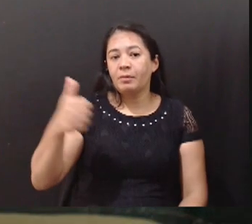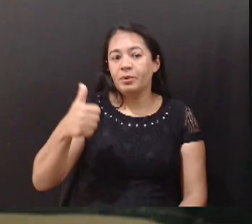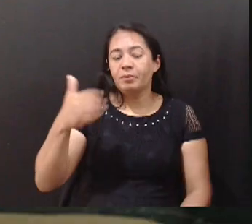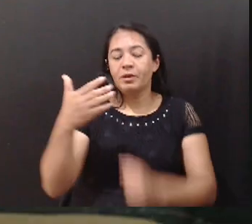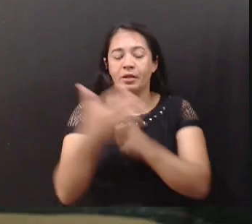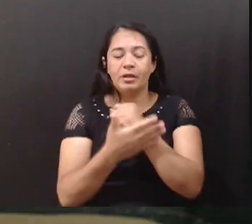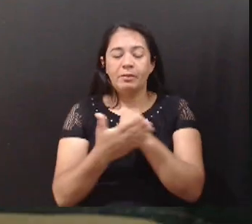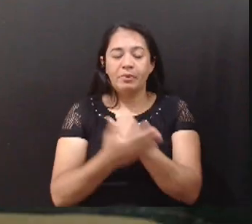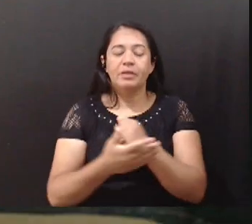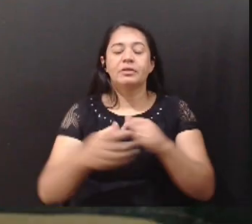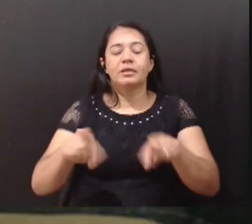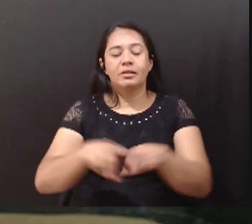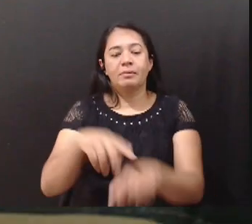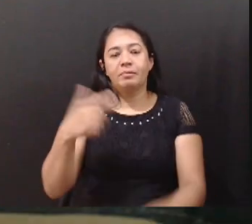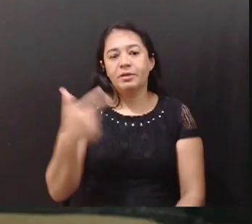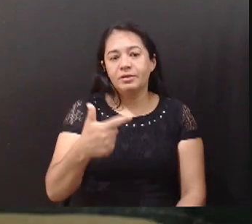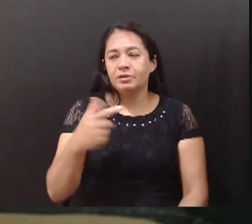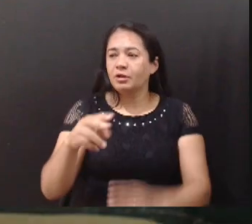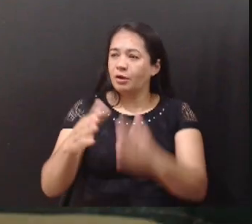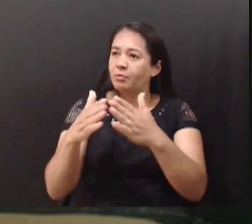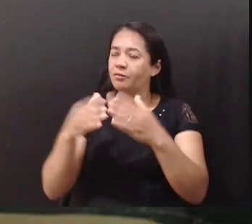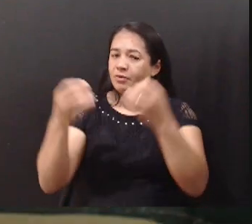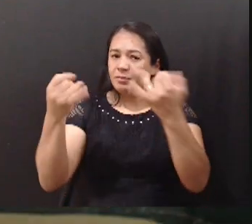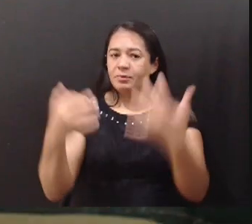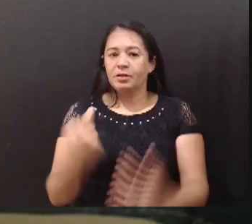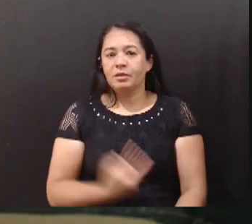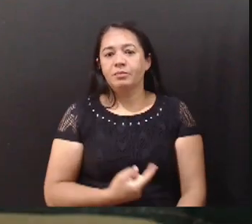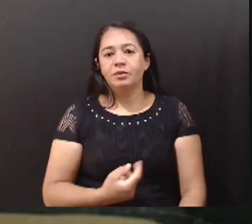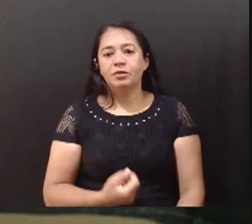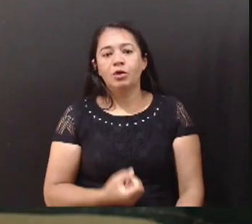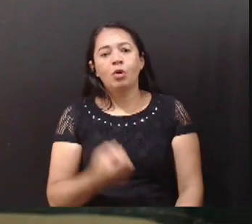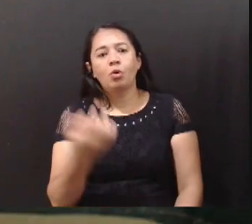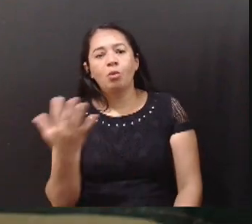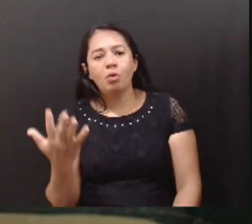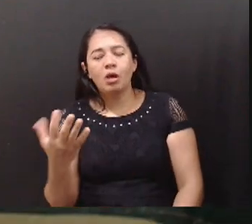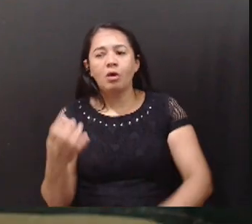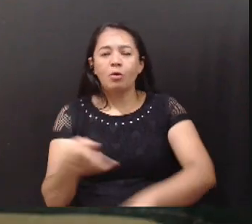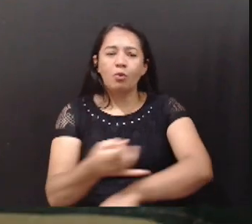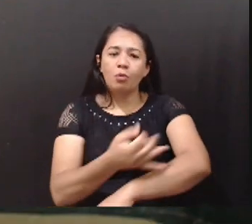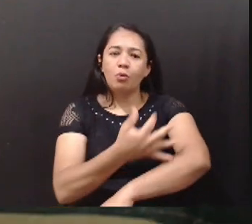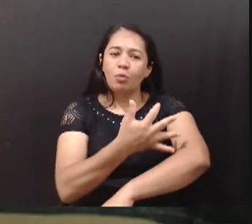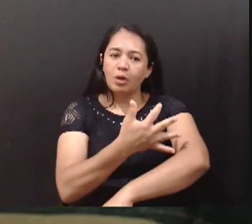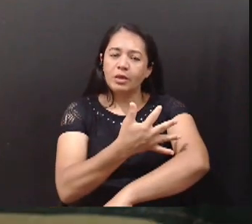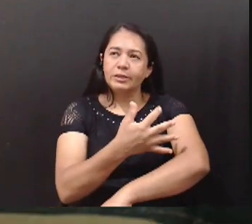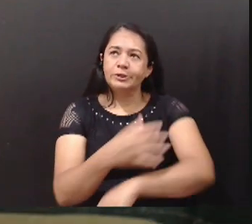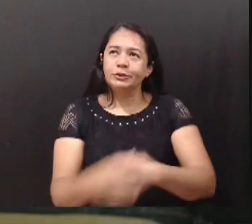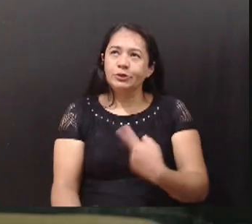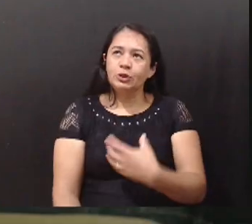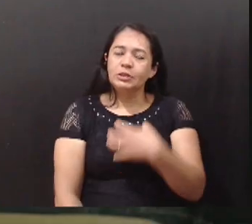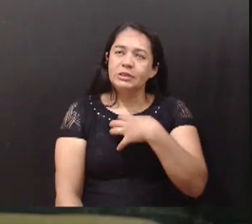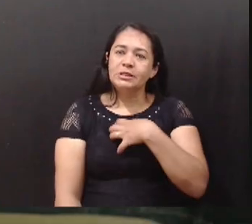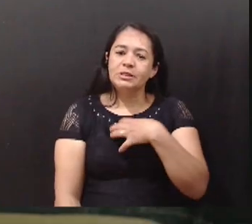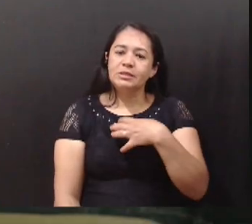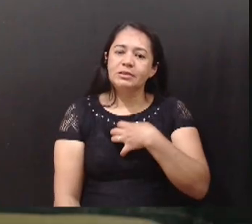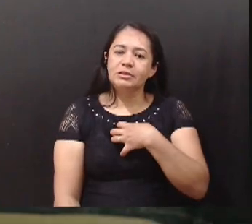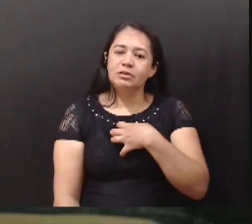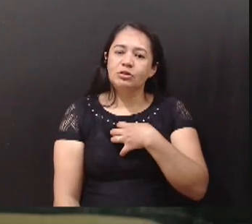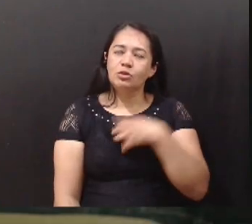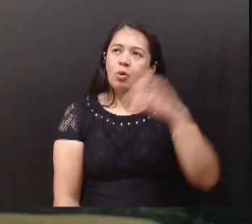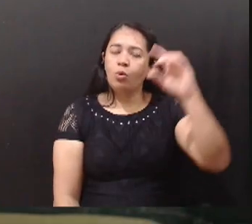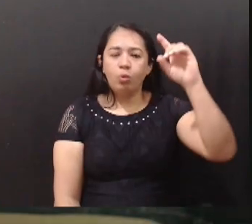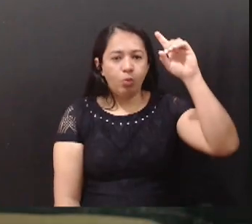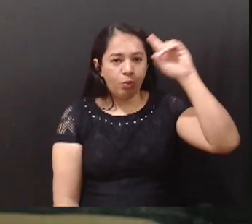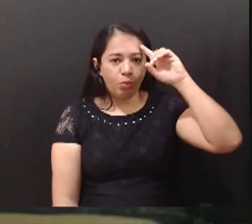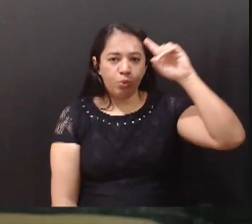secundárias, né? Você pode explicar pra gente quais são as emoções que nós sentimos, assim, todos os dias, e